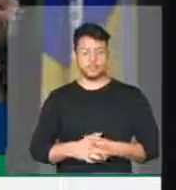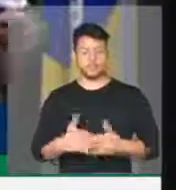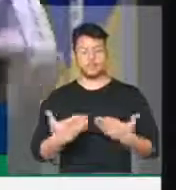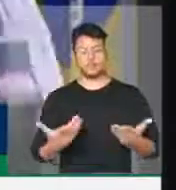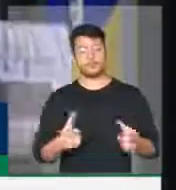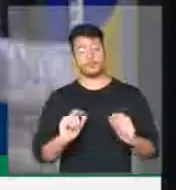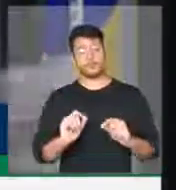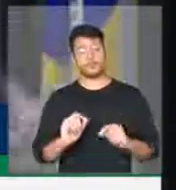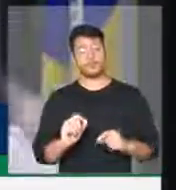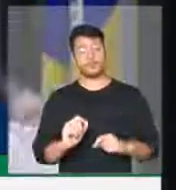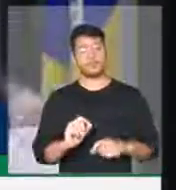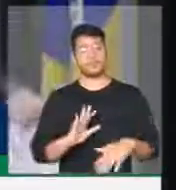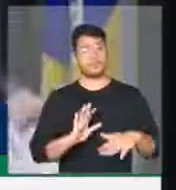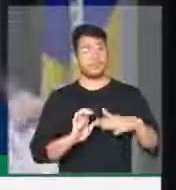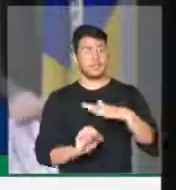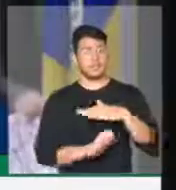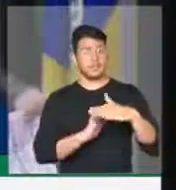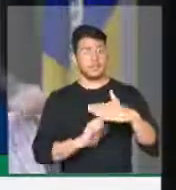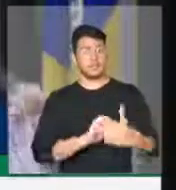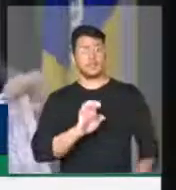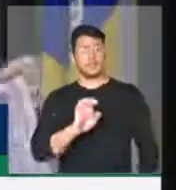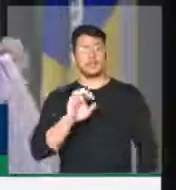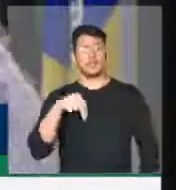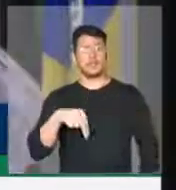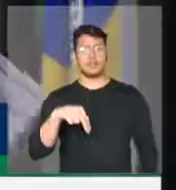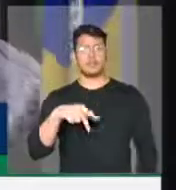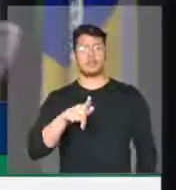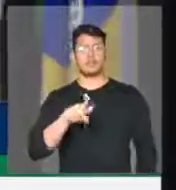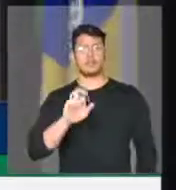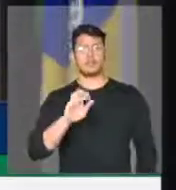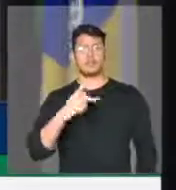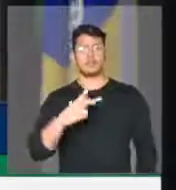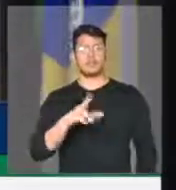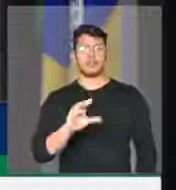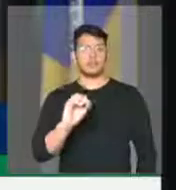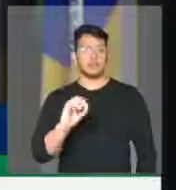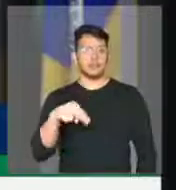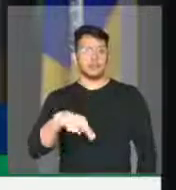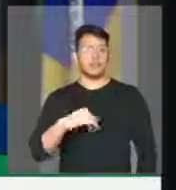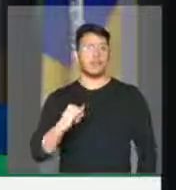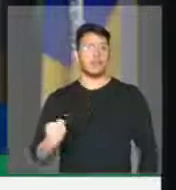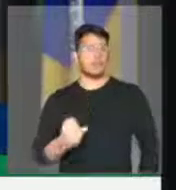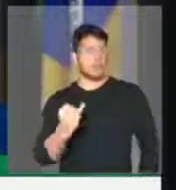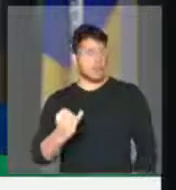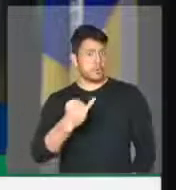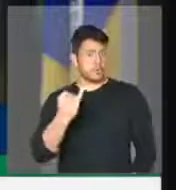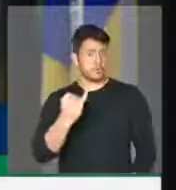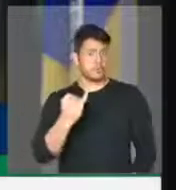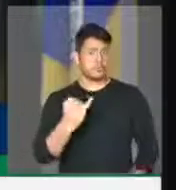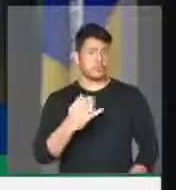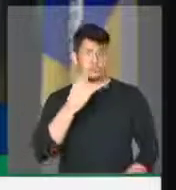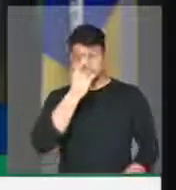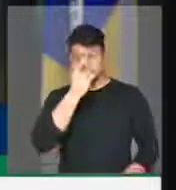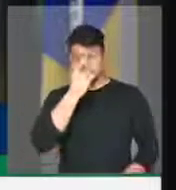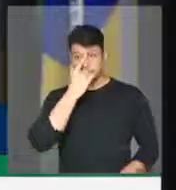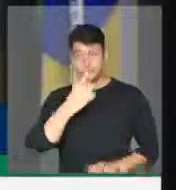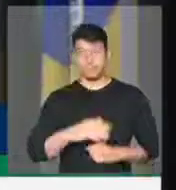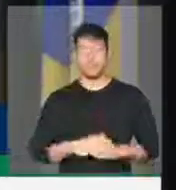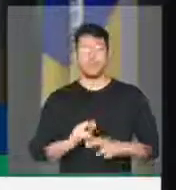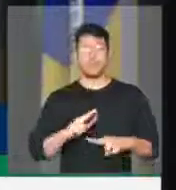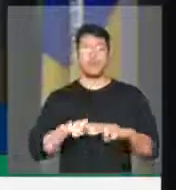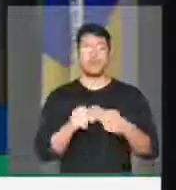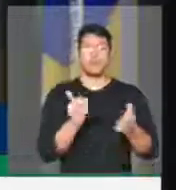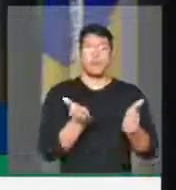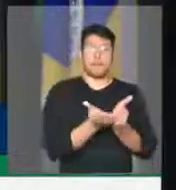maior importância para o país, a Engepron, pela tecnologia que vai aportar ao país, e a Marinha é pioneira da tecnologia nuclear